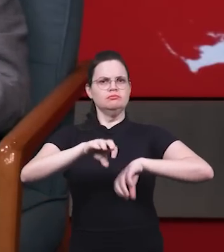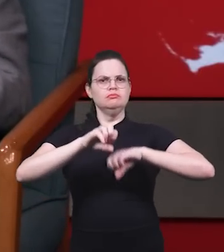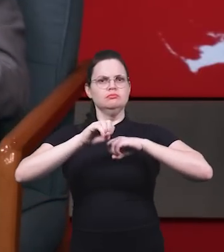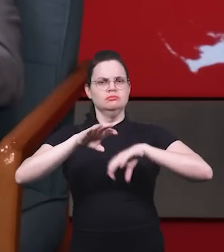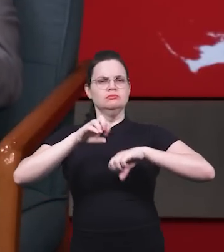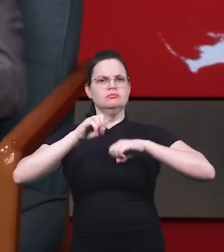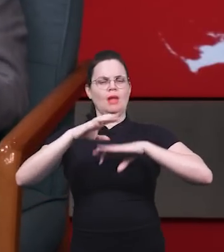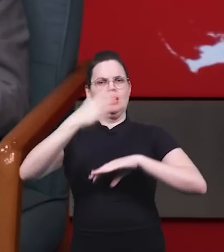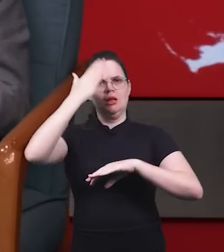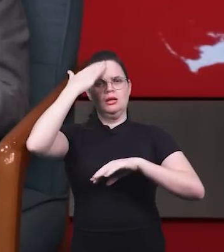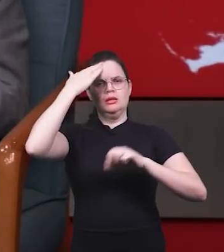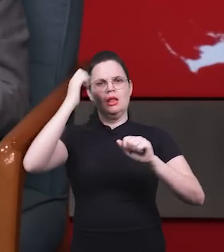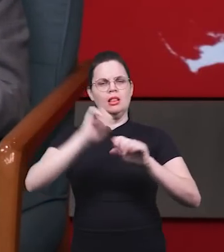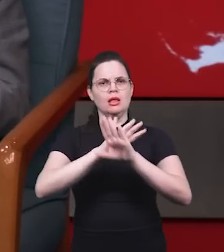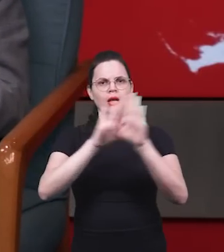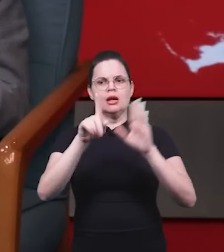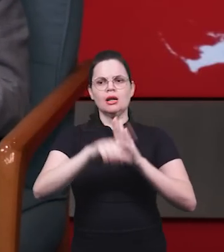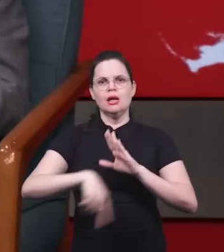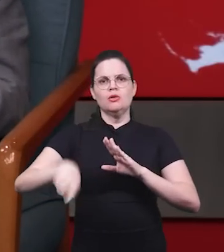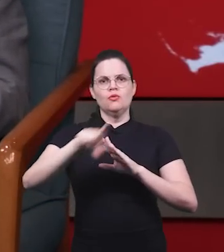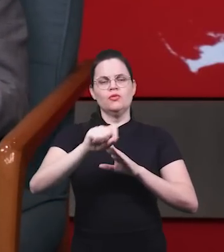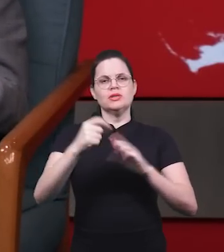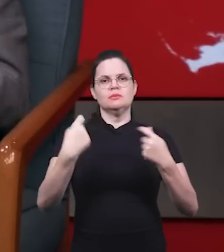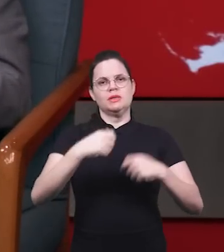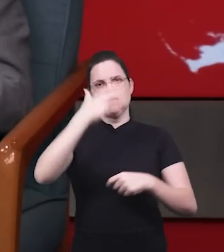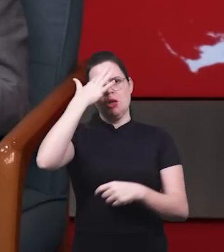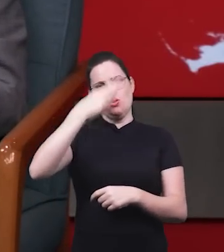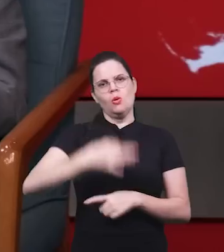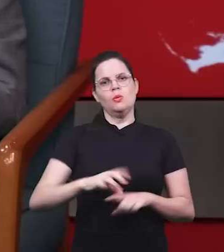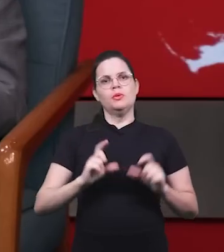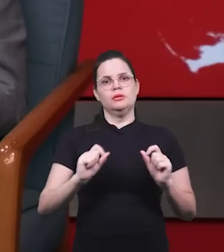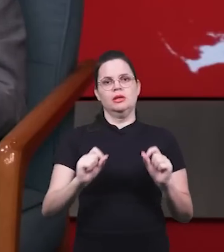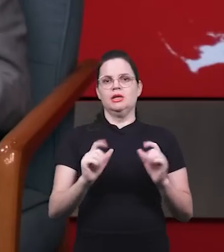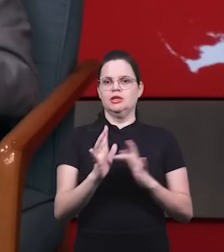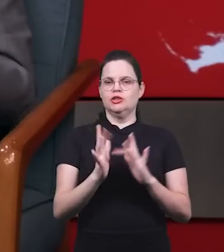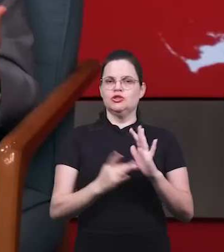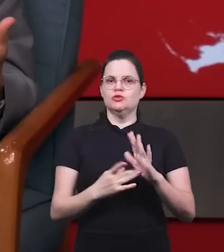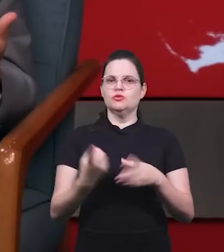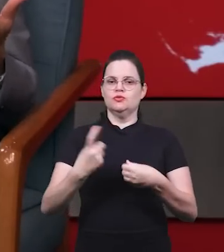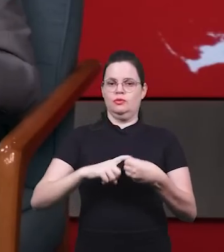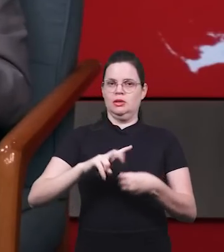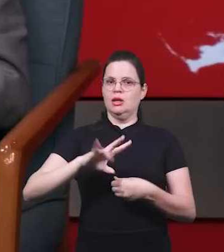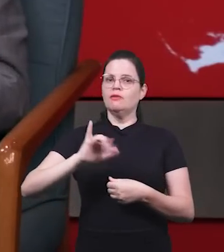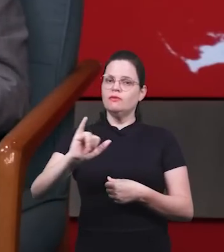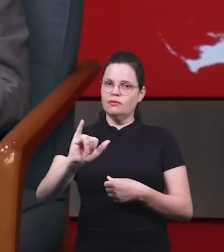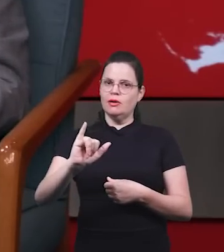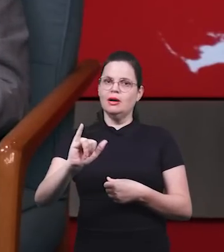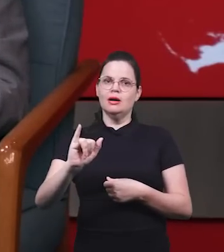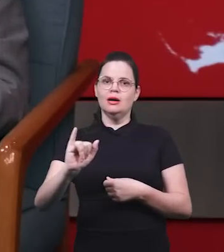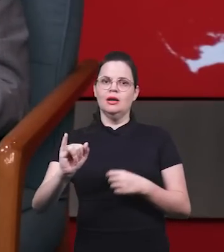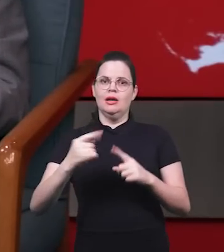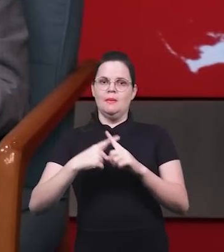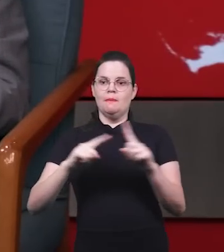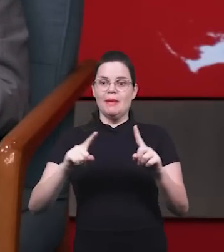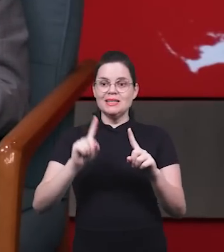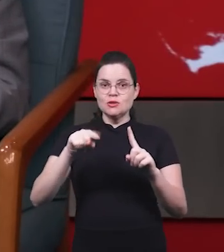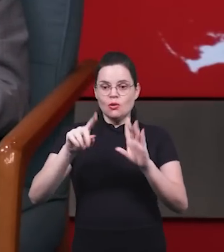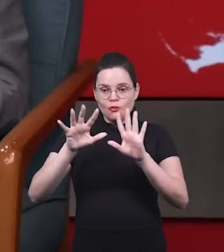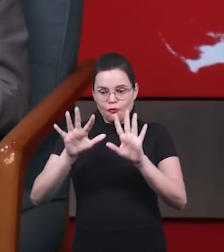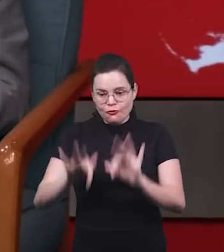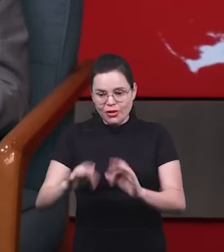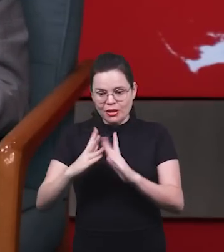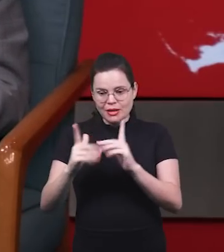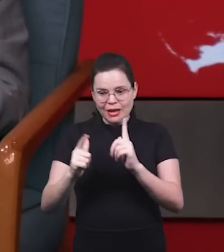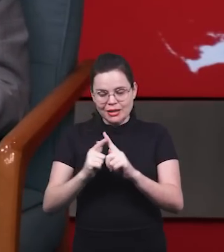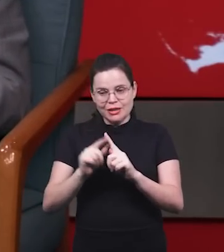compreender que esse período só ia acabar mesmo quando Jesus voltasse pela segunda vez. E é o que nós cremos e nós